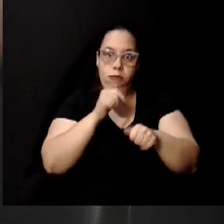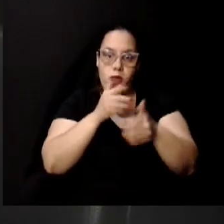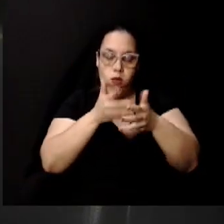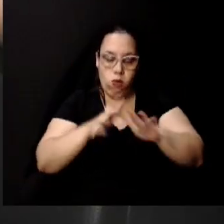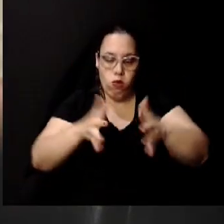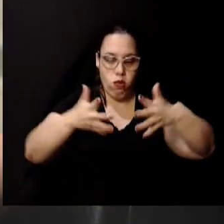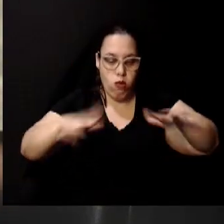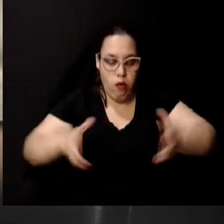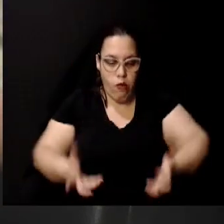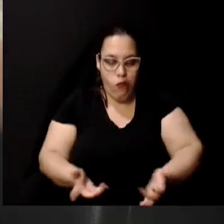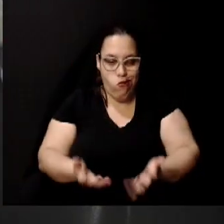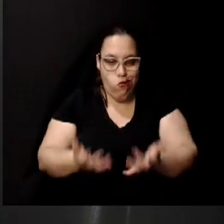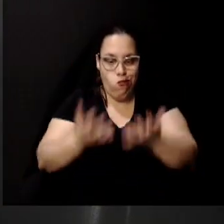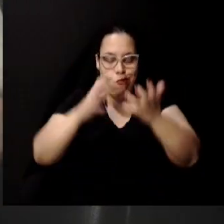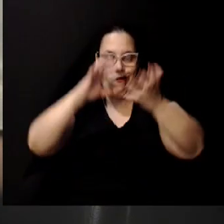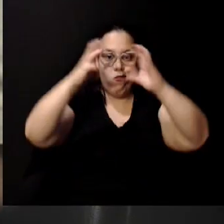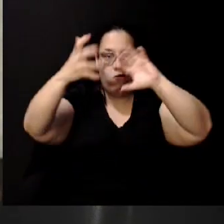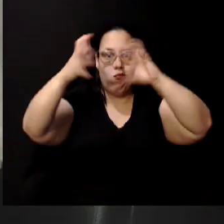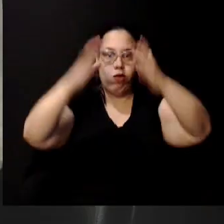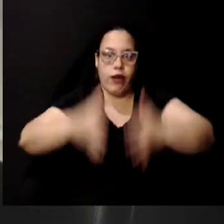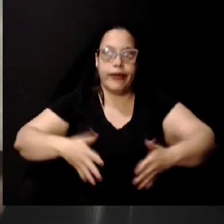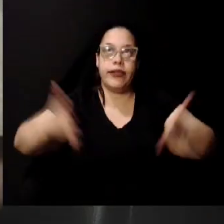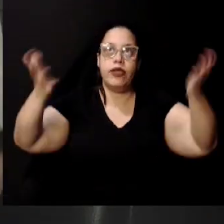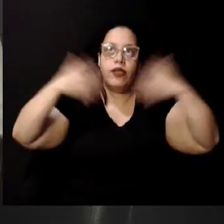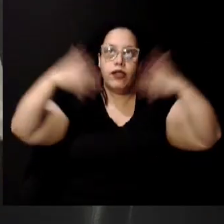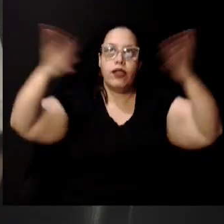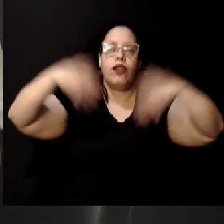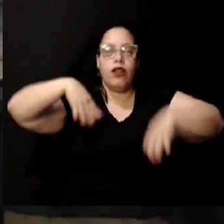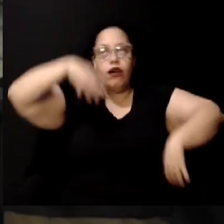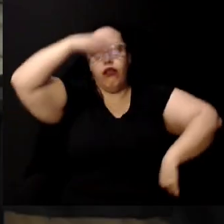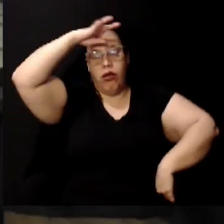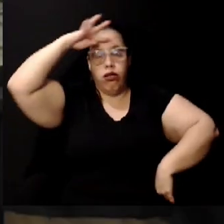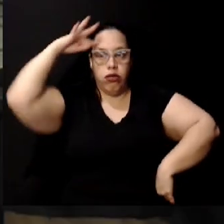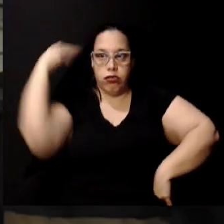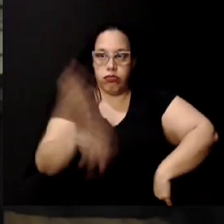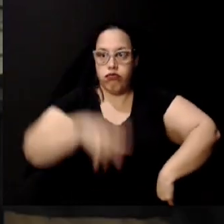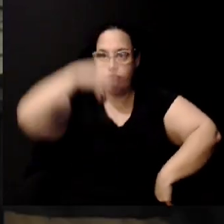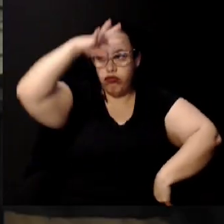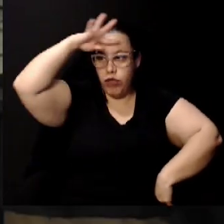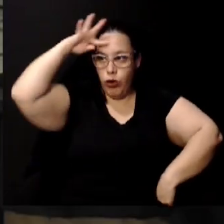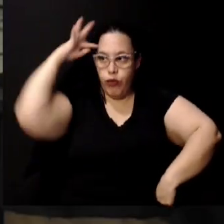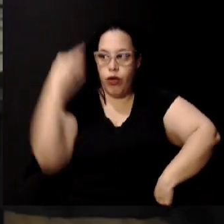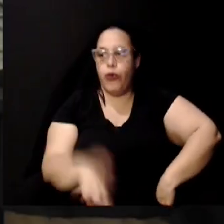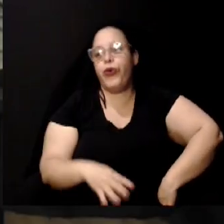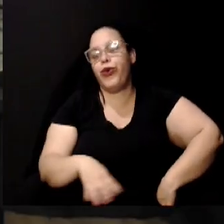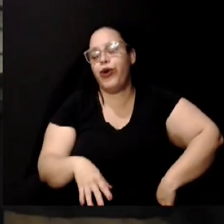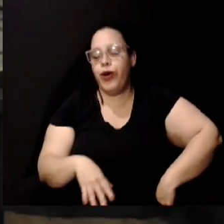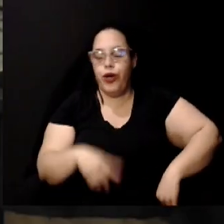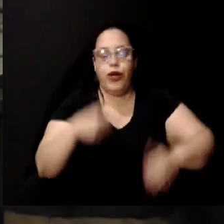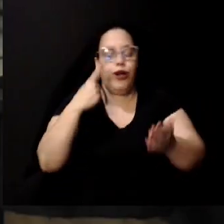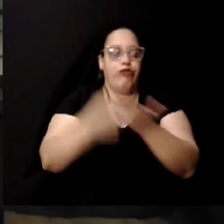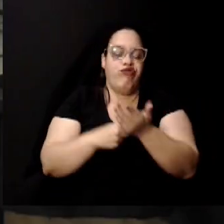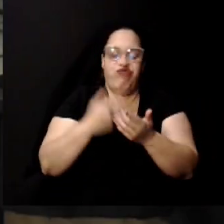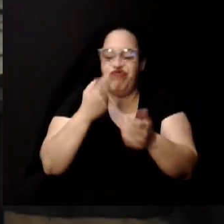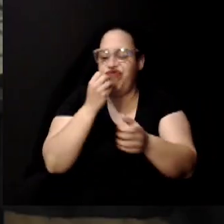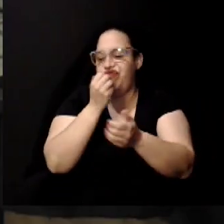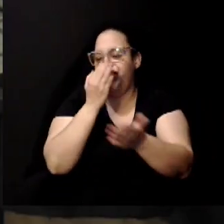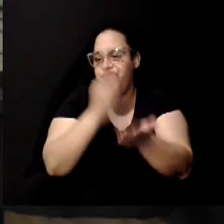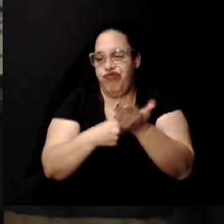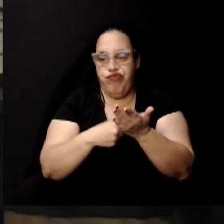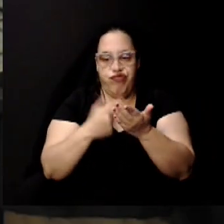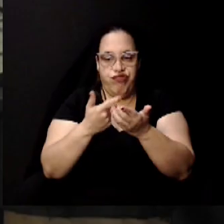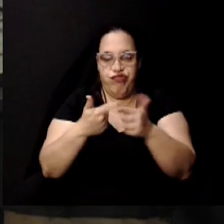climáticas acontecendo, onda de calor, onda de frio, enchente, Rio Grande do Sul. Acordos não sendo cumpridos. Acordos não sendo cumpridos e a gente avançando